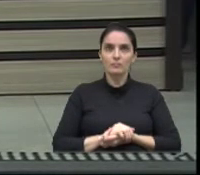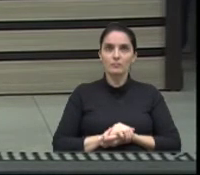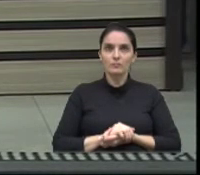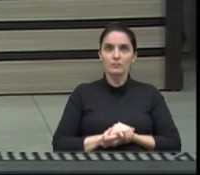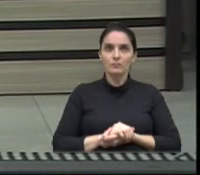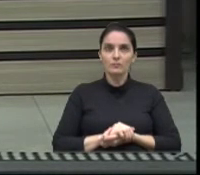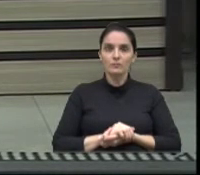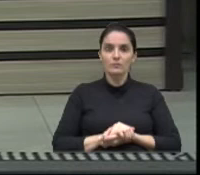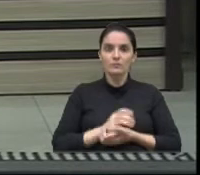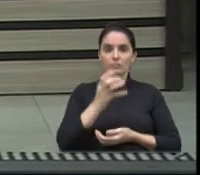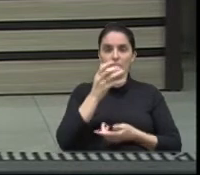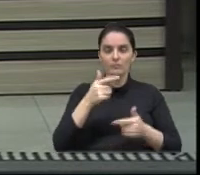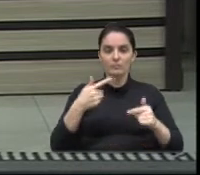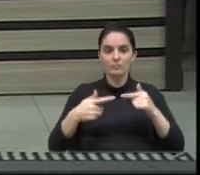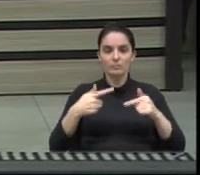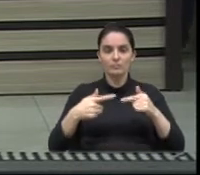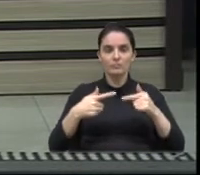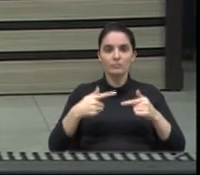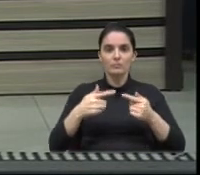Eu quero discutir.